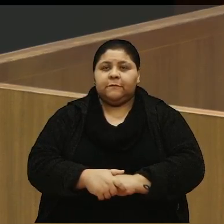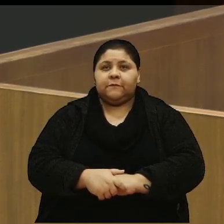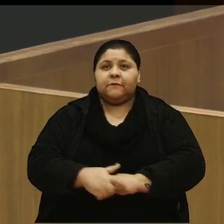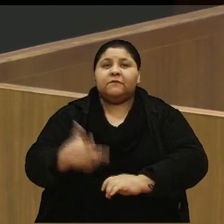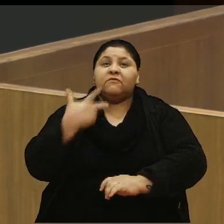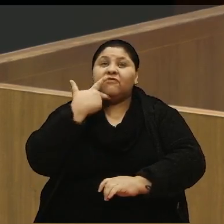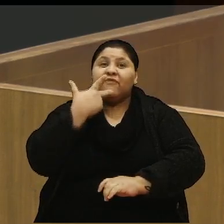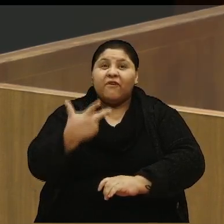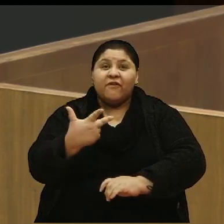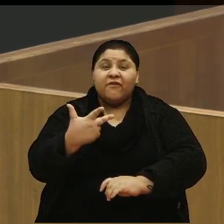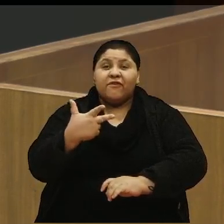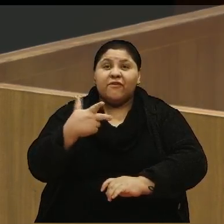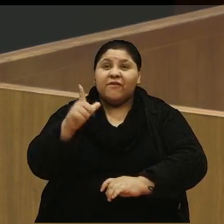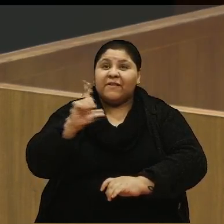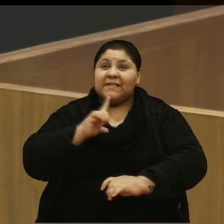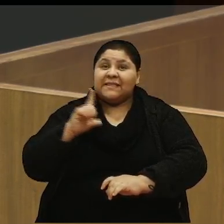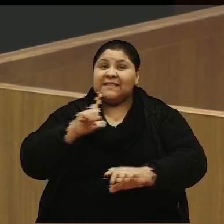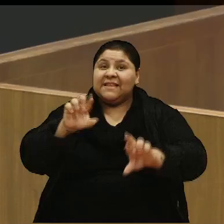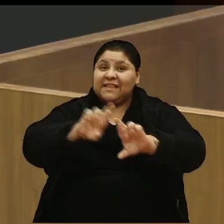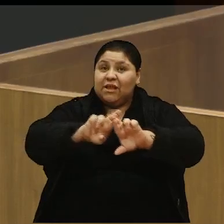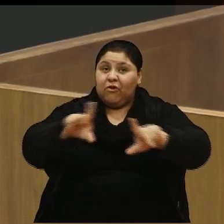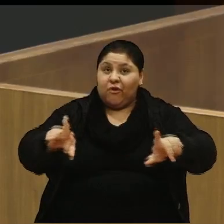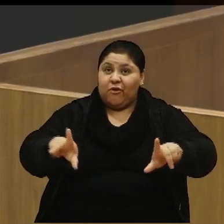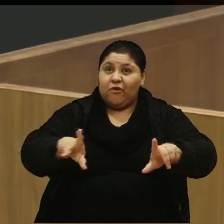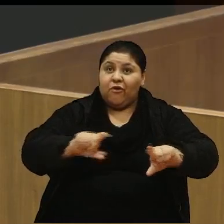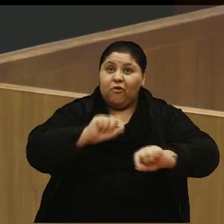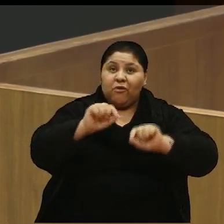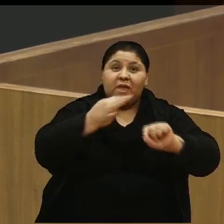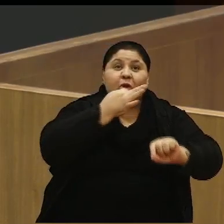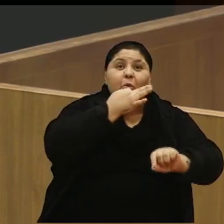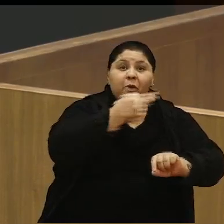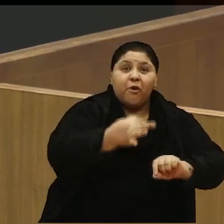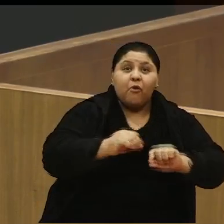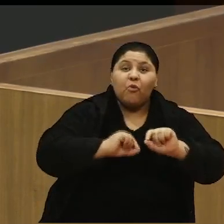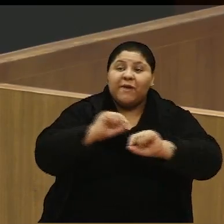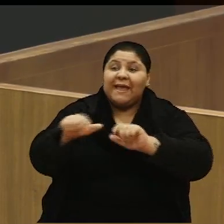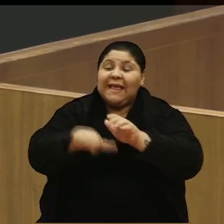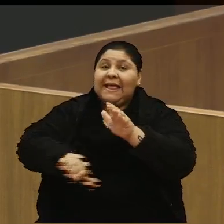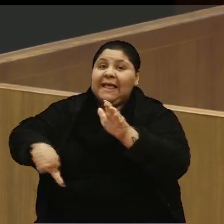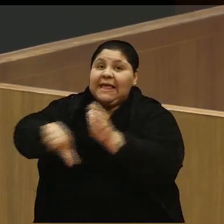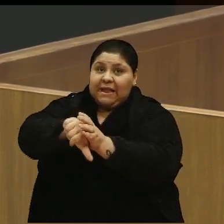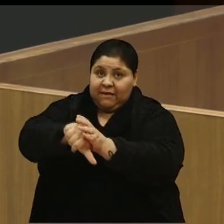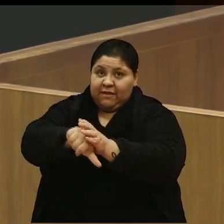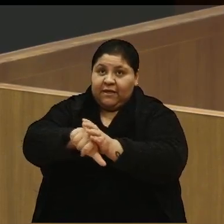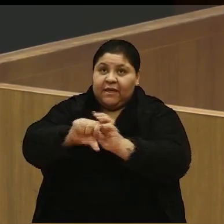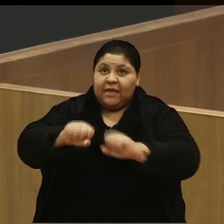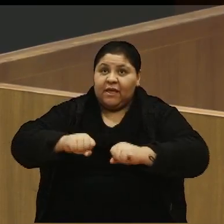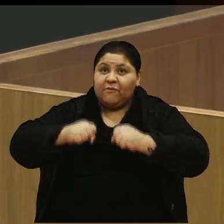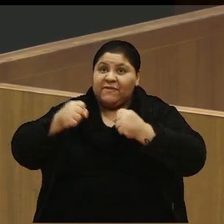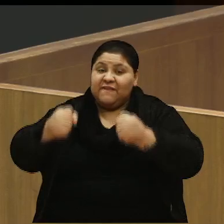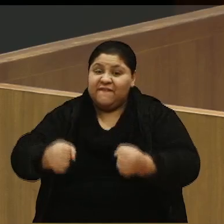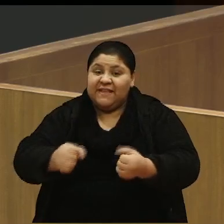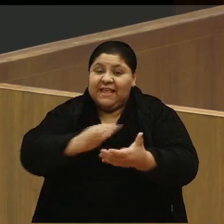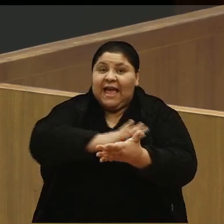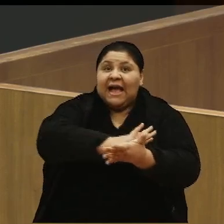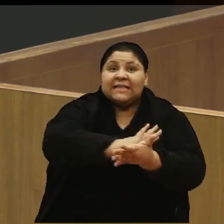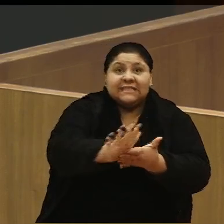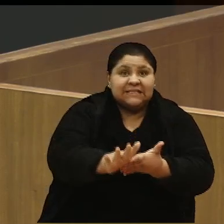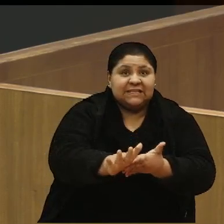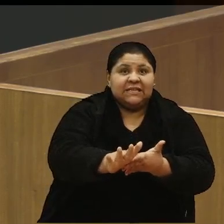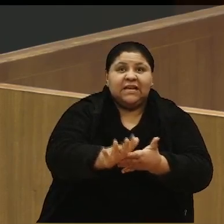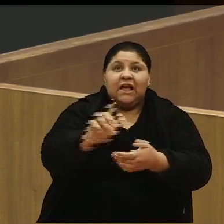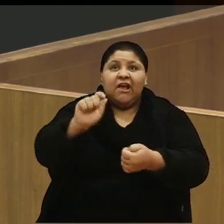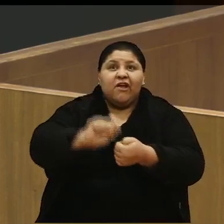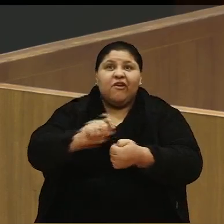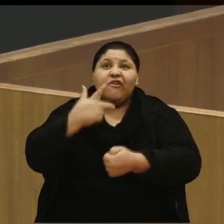fala, nós temos uma diferença entre o que é opinião e o que é crime. Defender racismo, fazer uma